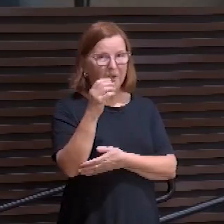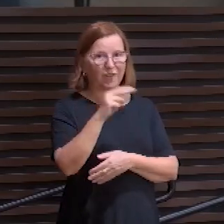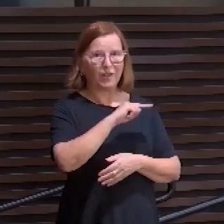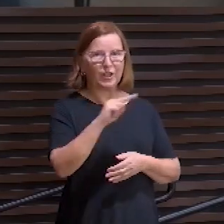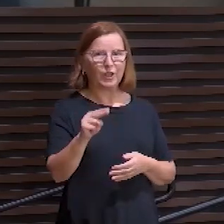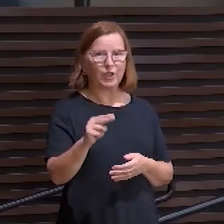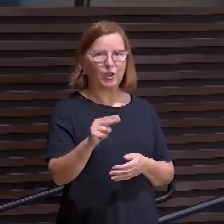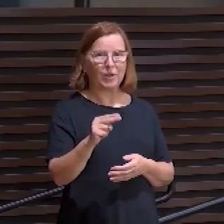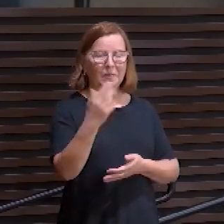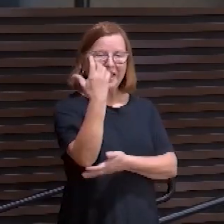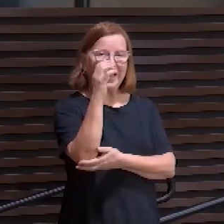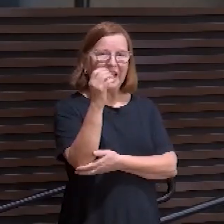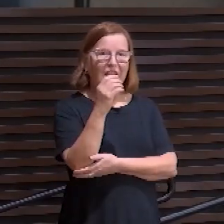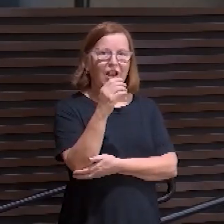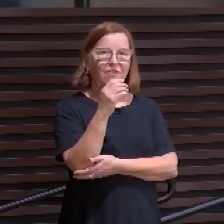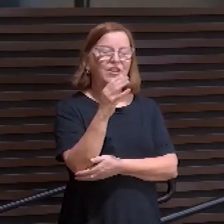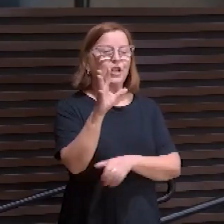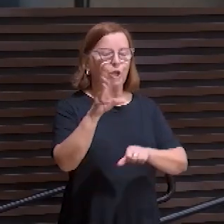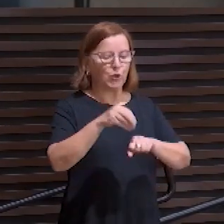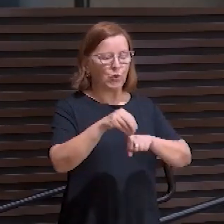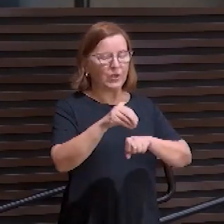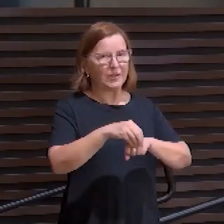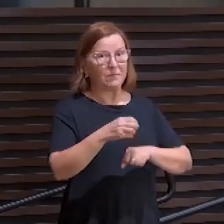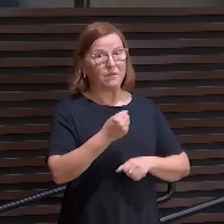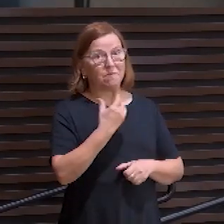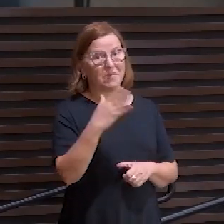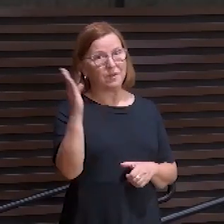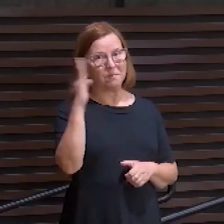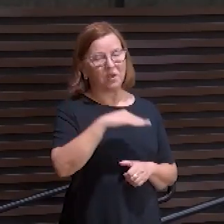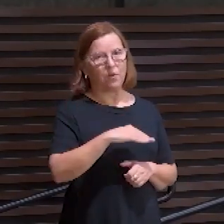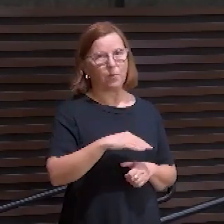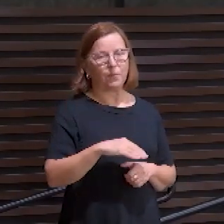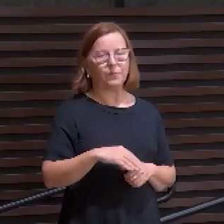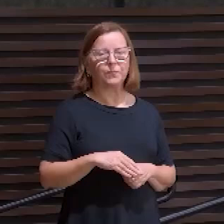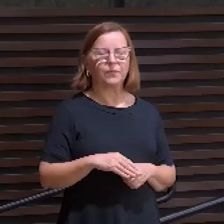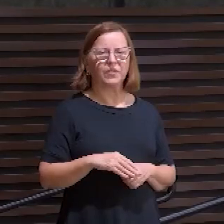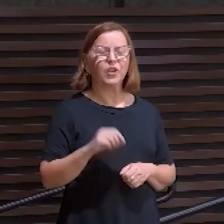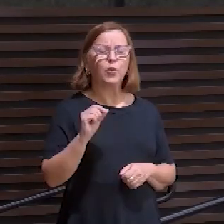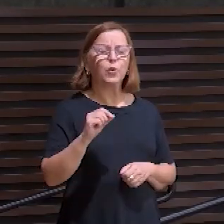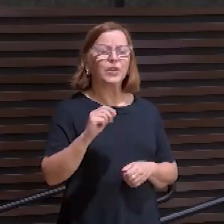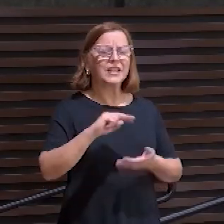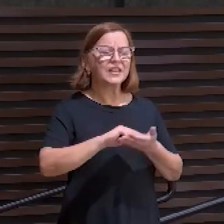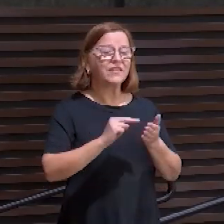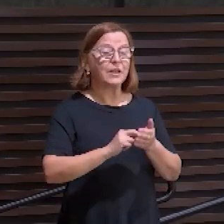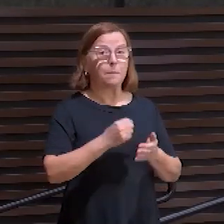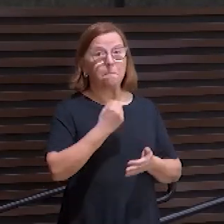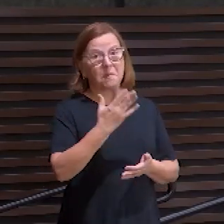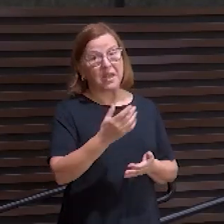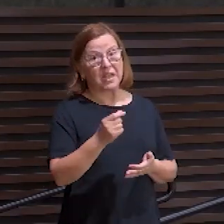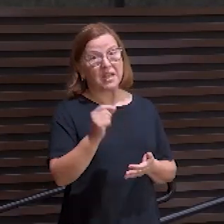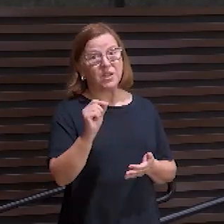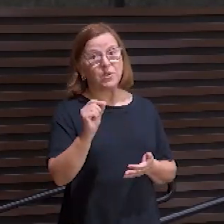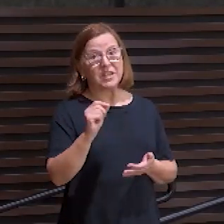No contexto aqui de Hebreus, o que é bem e o que é mal?